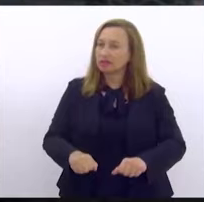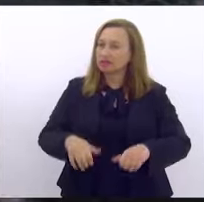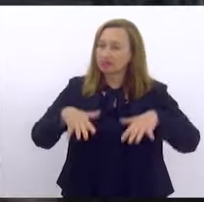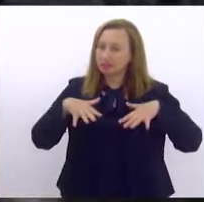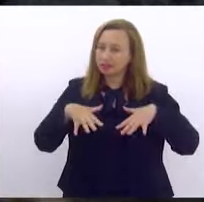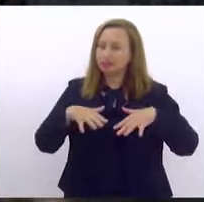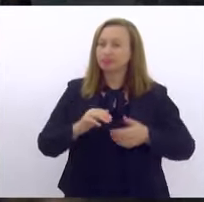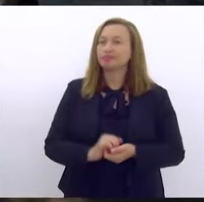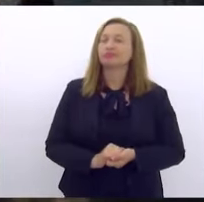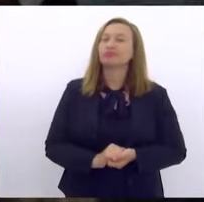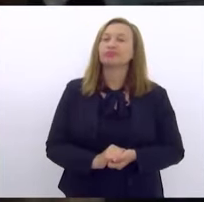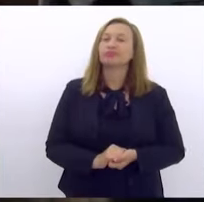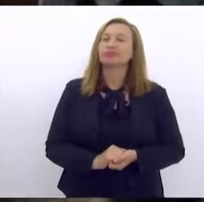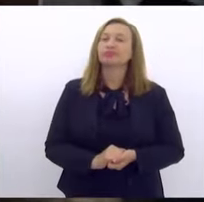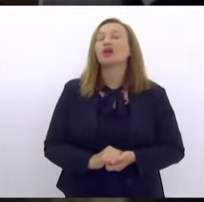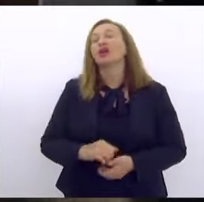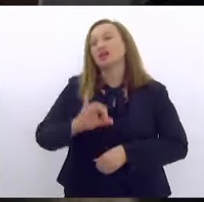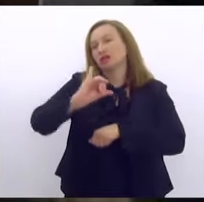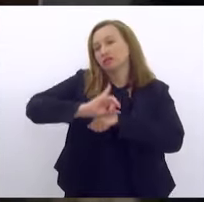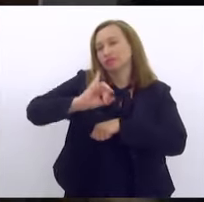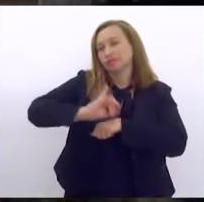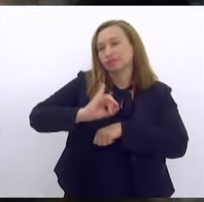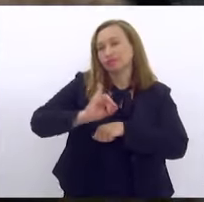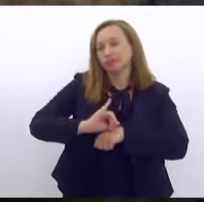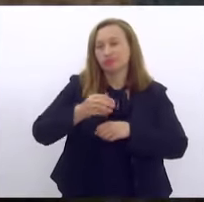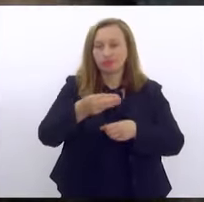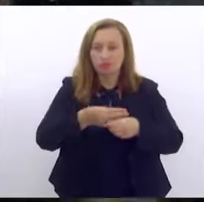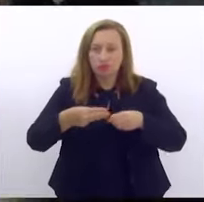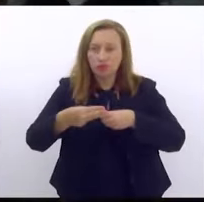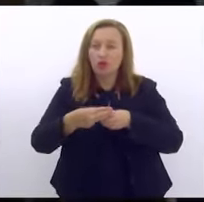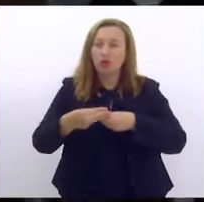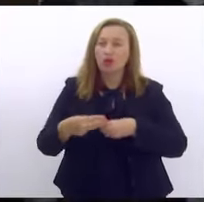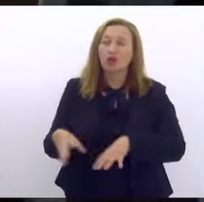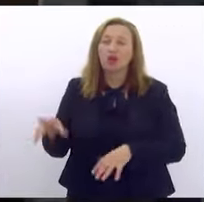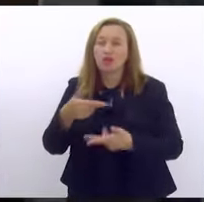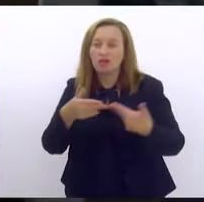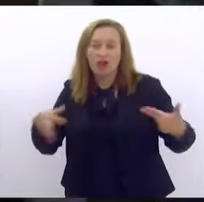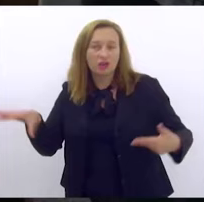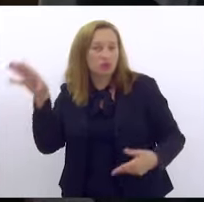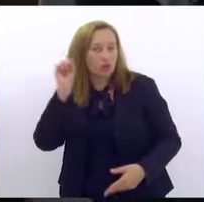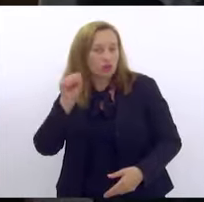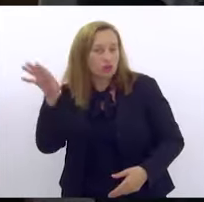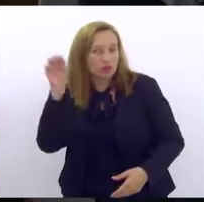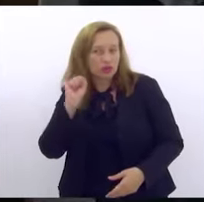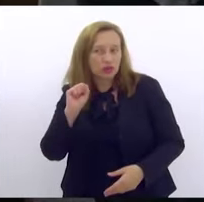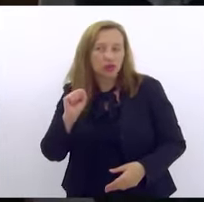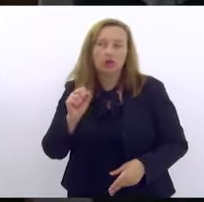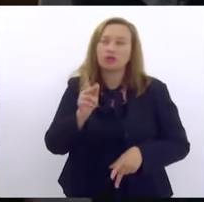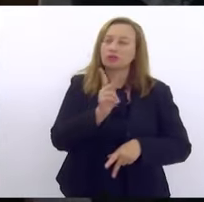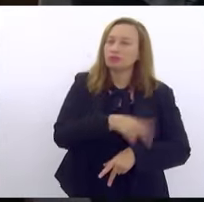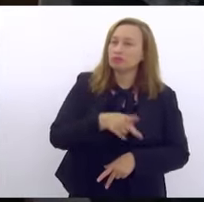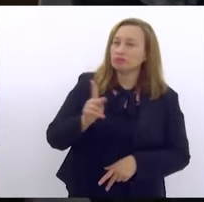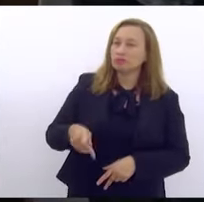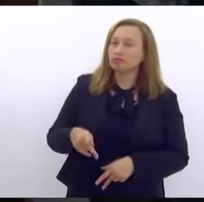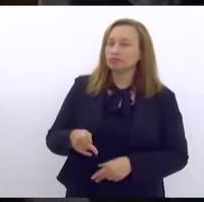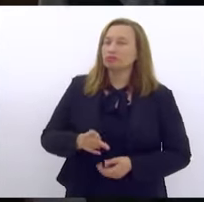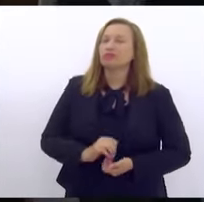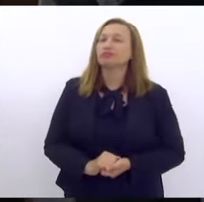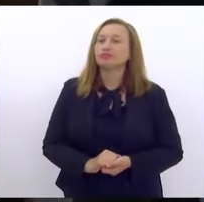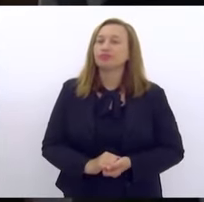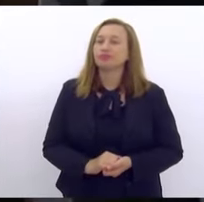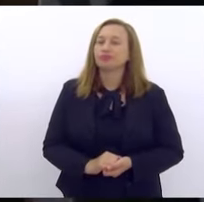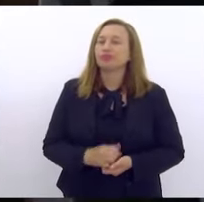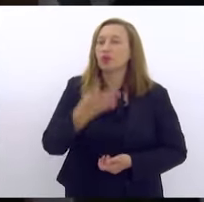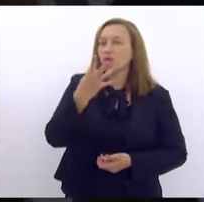capital, no interior, ouvi atentamente muitos dos professores, professores, profissionais de educação que aqui estão, que